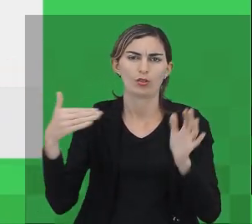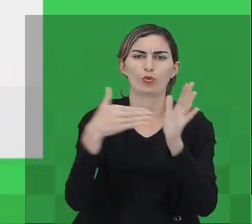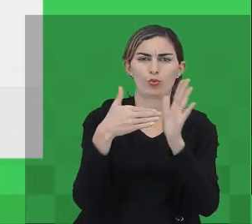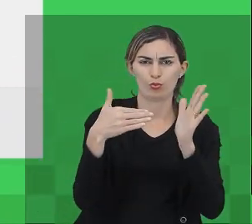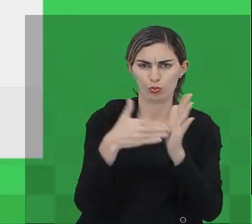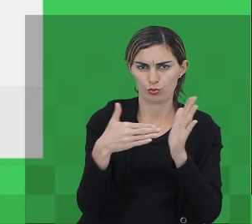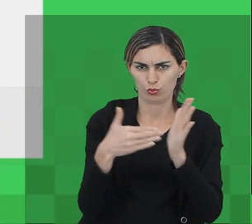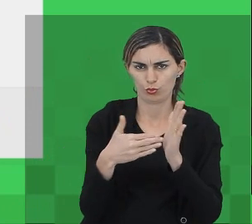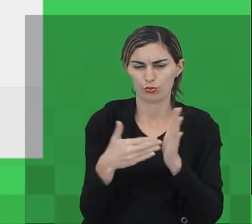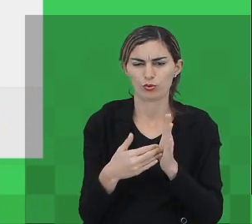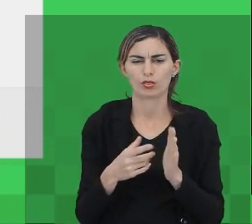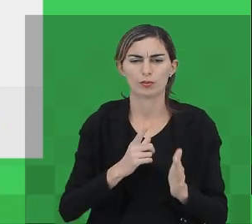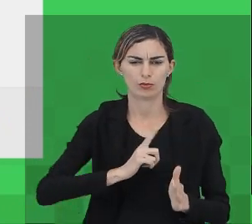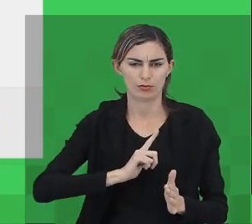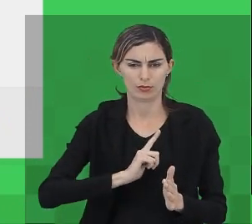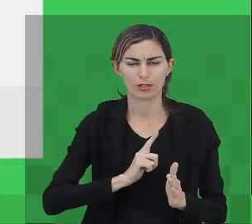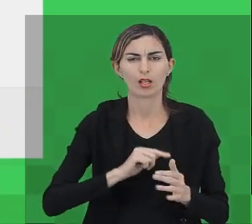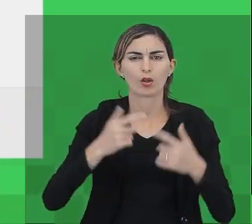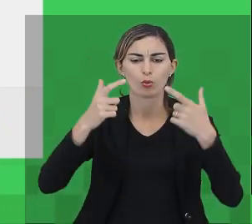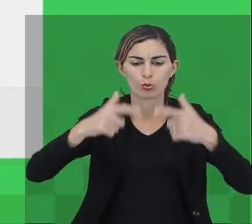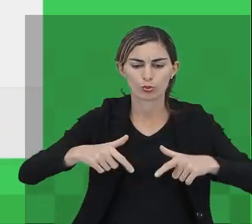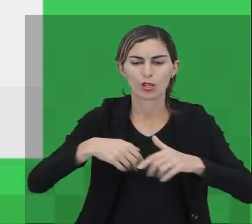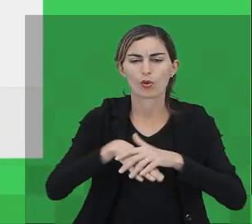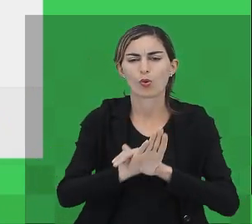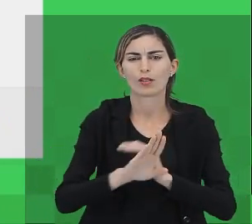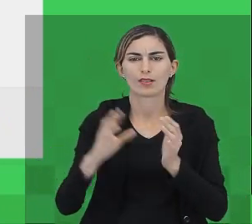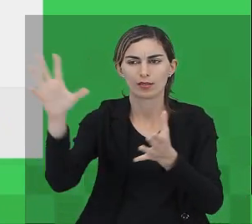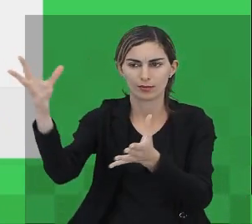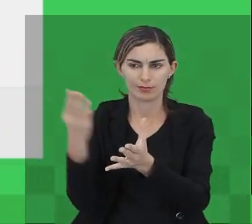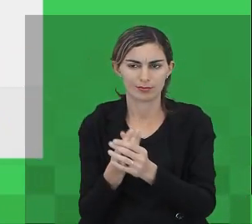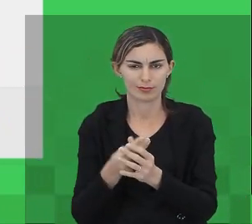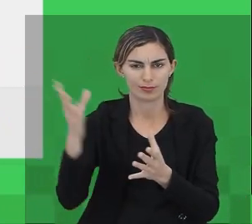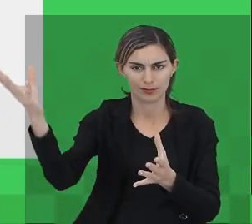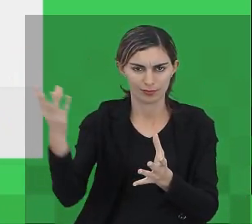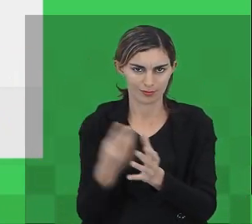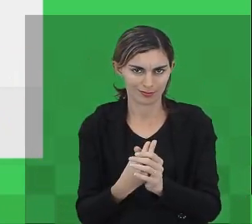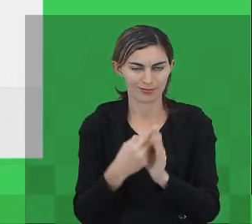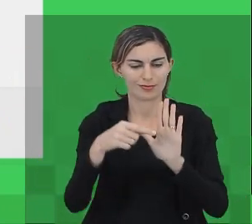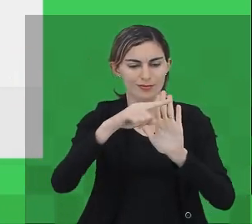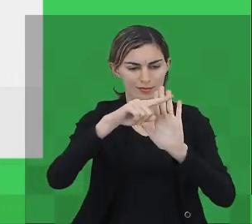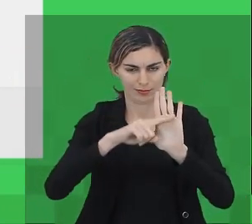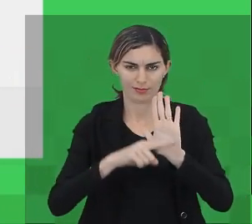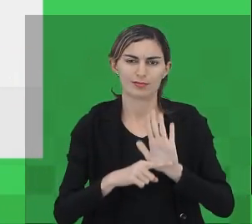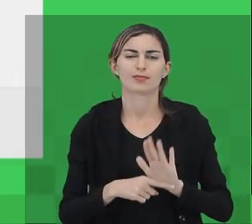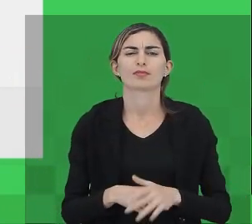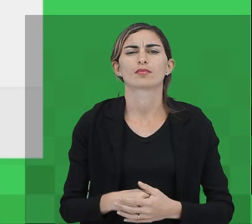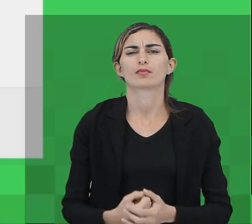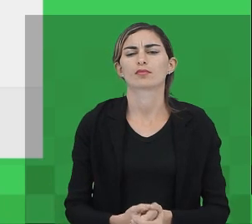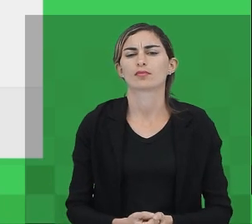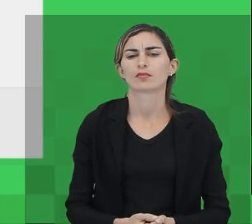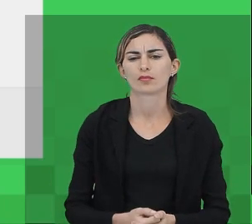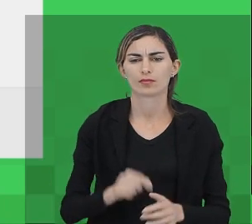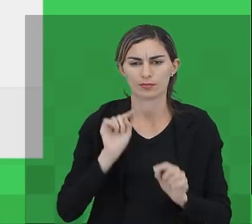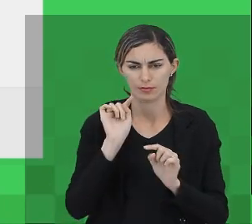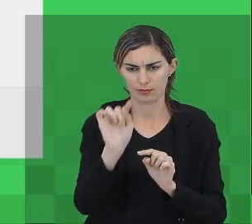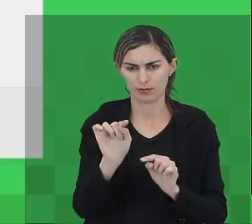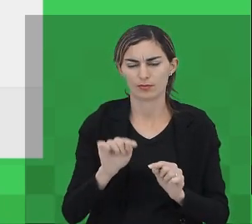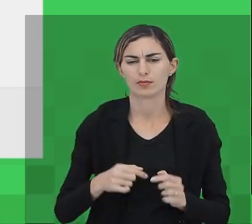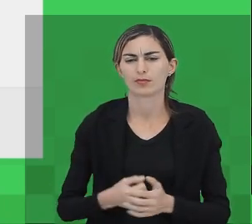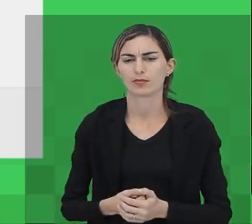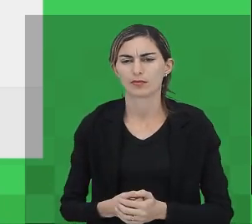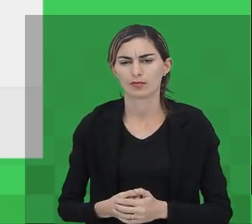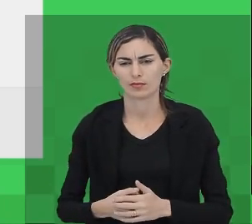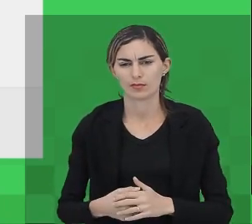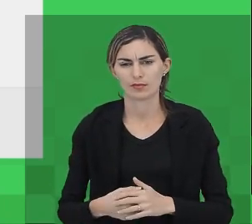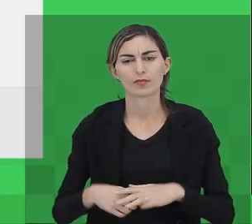E por último temos onde será guardado os arquivos do projeto. Vamos clicar aqui em Next.